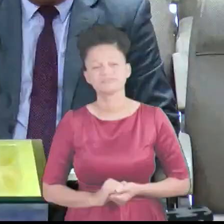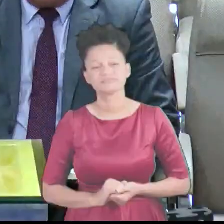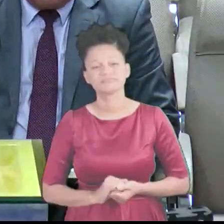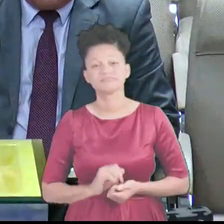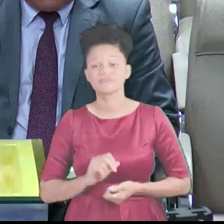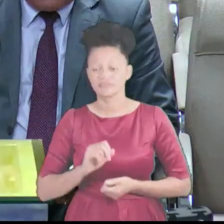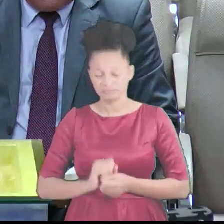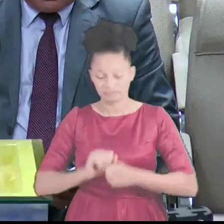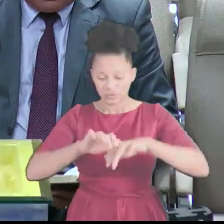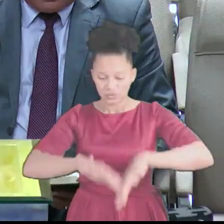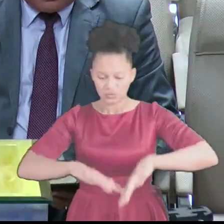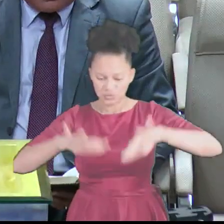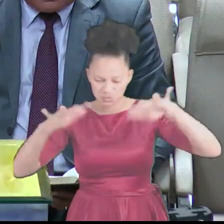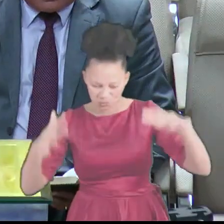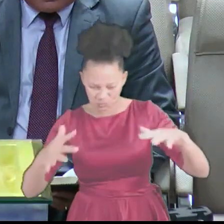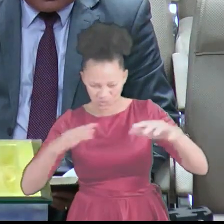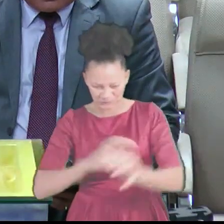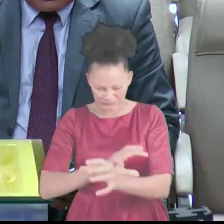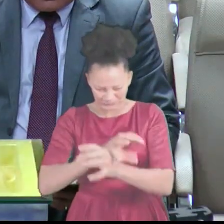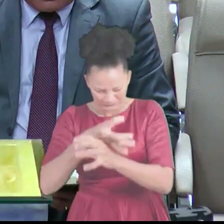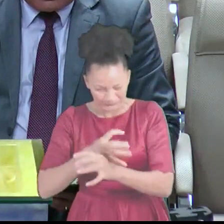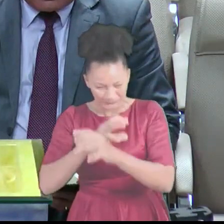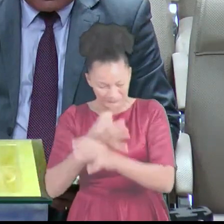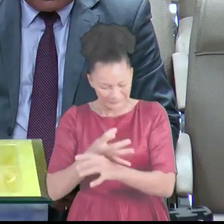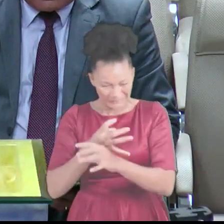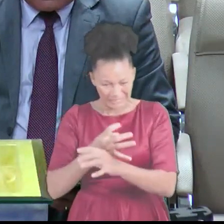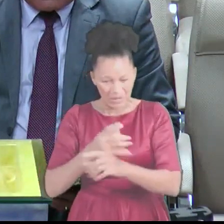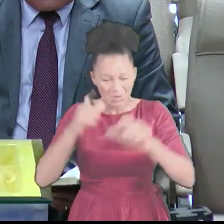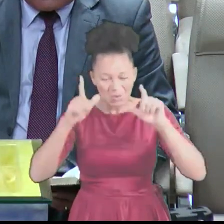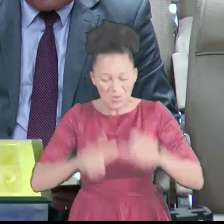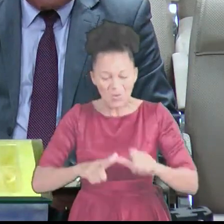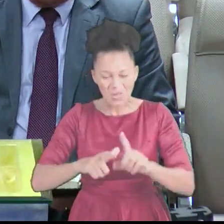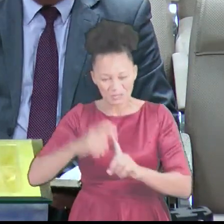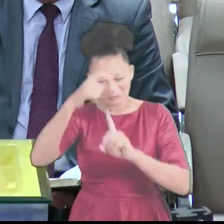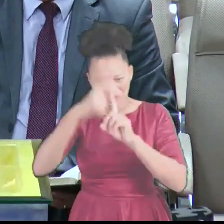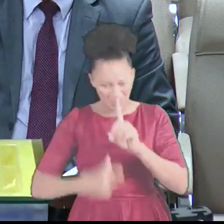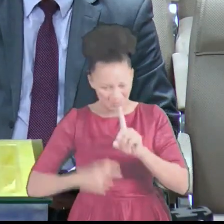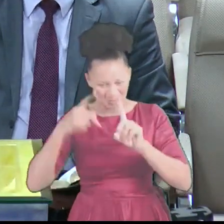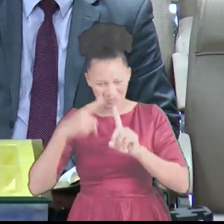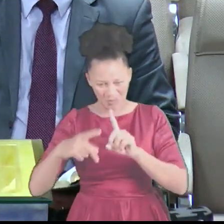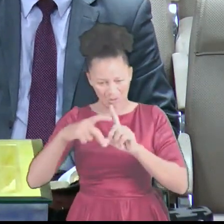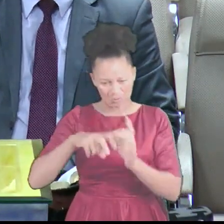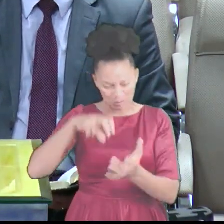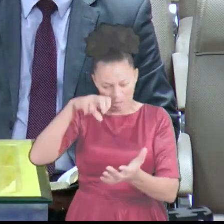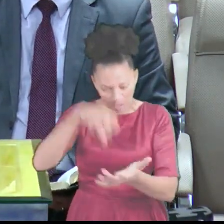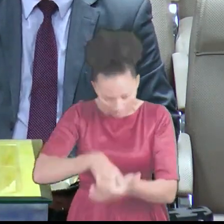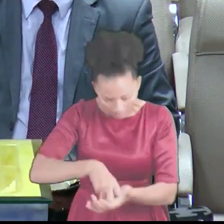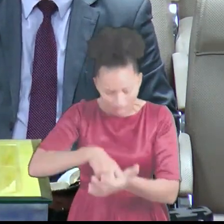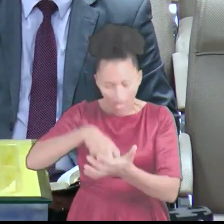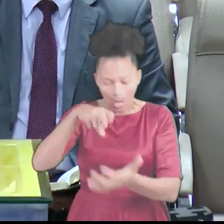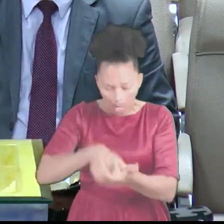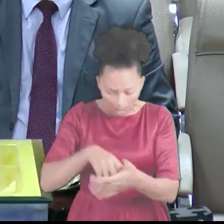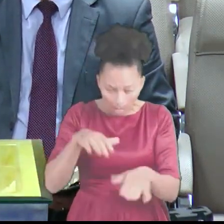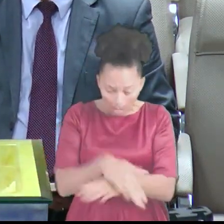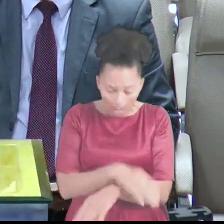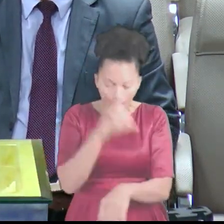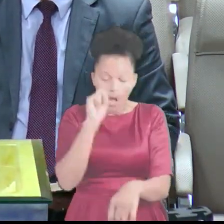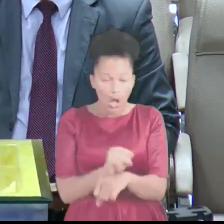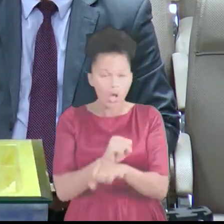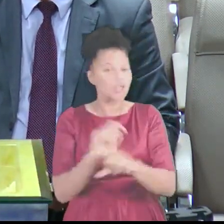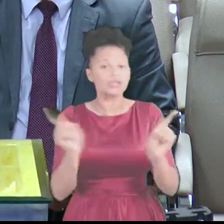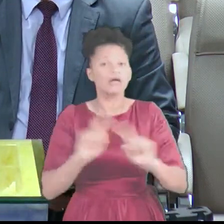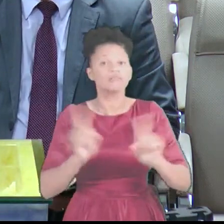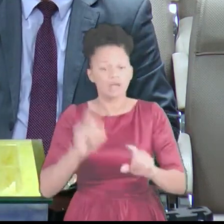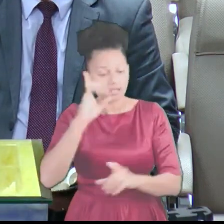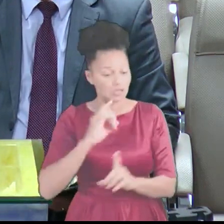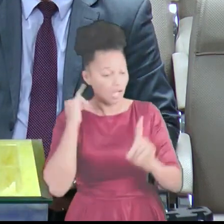Vale não é lugar de profeta prostrado. Profeta não pode ficar prostrado e nem parado no vale. Aí Deus